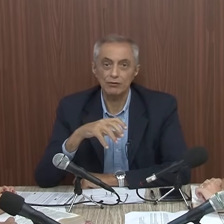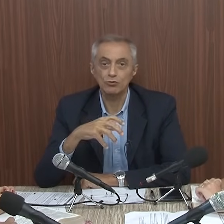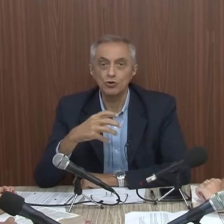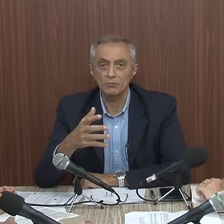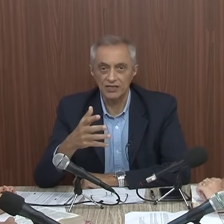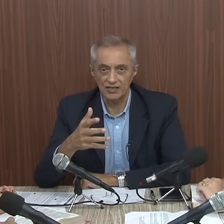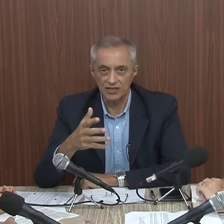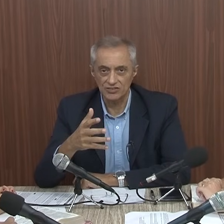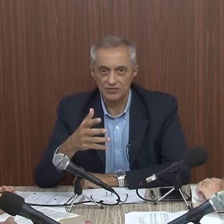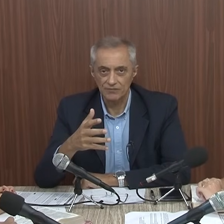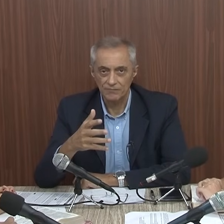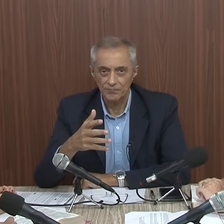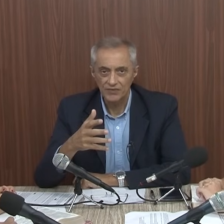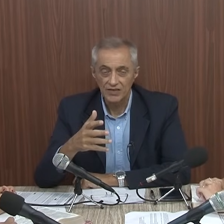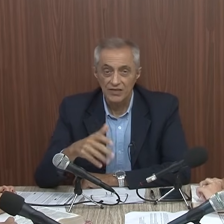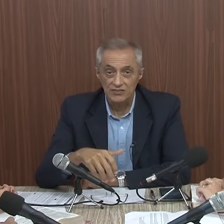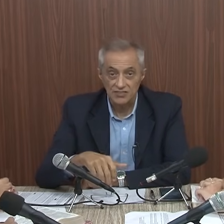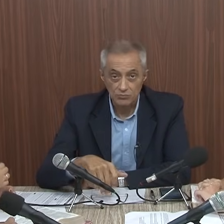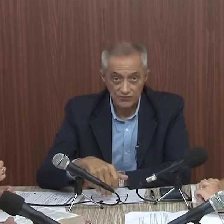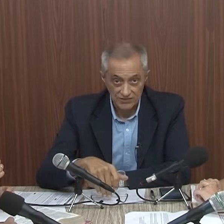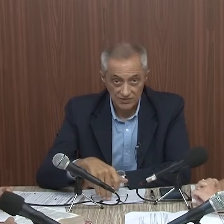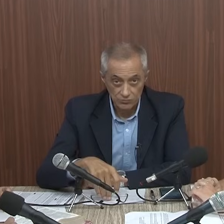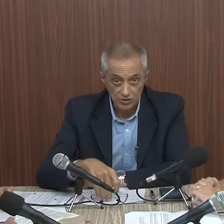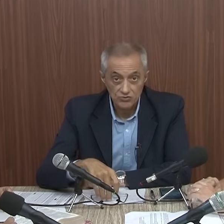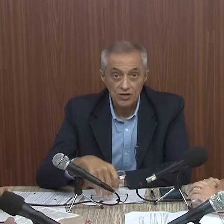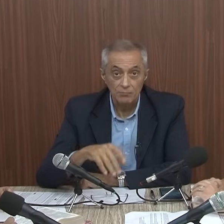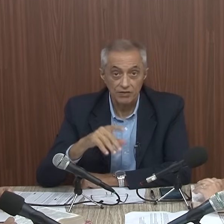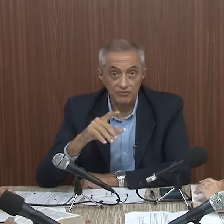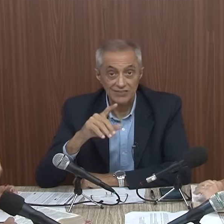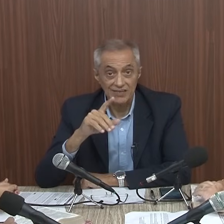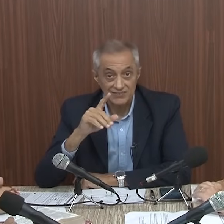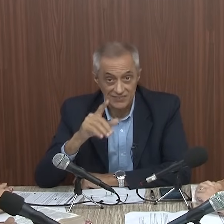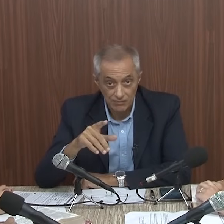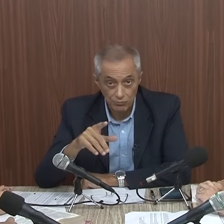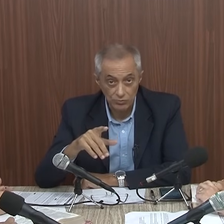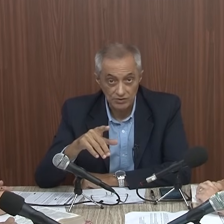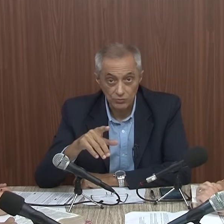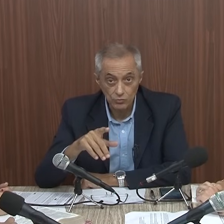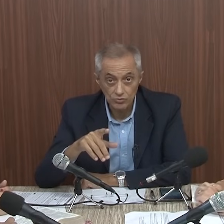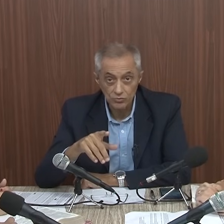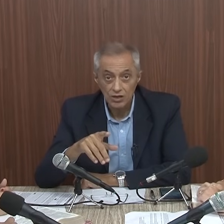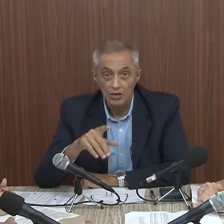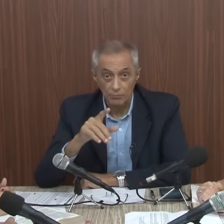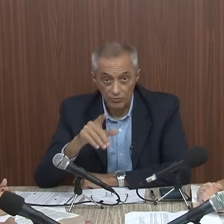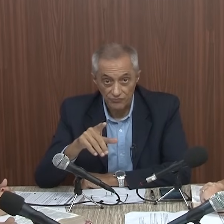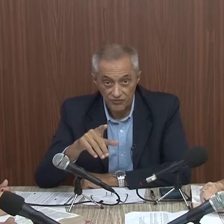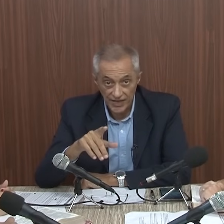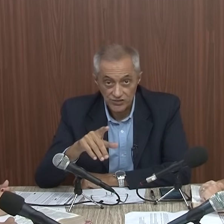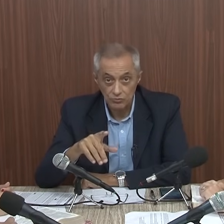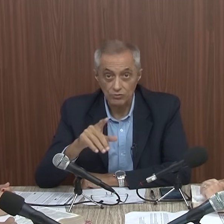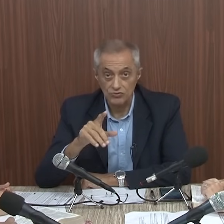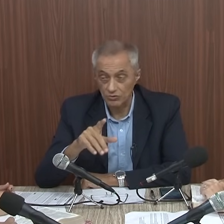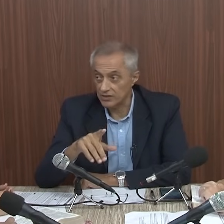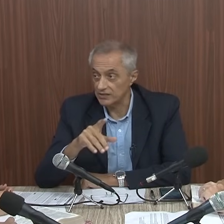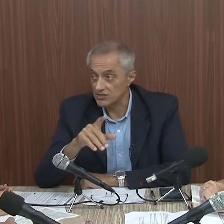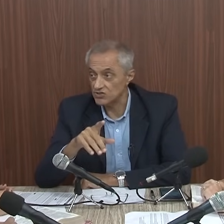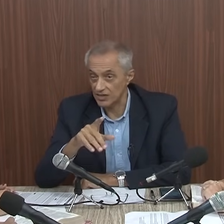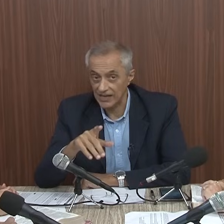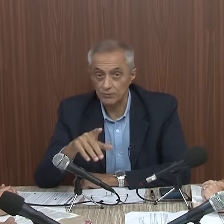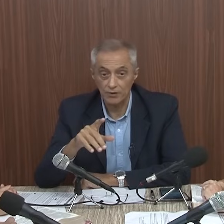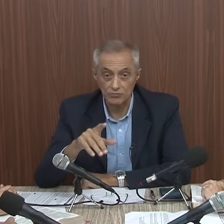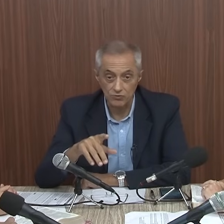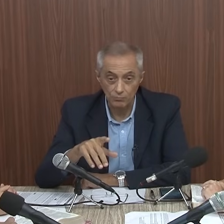projetar o nome da igreja Estamos fazendo isso para que você receba o conteúdo Profético que o Senhor tem